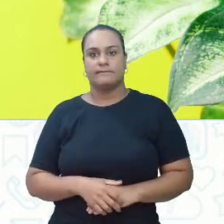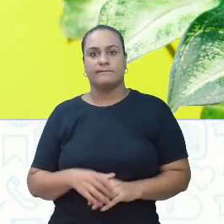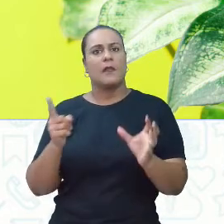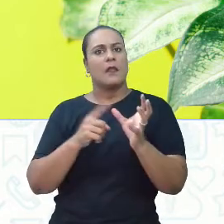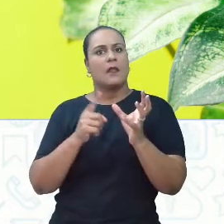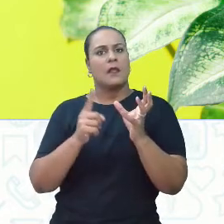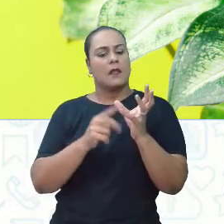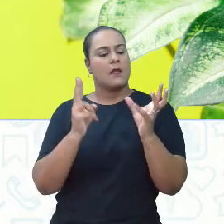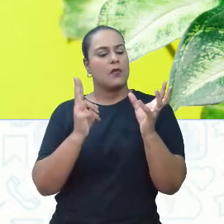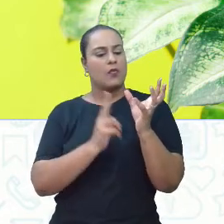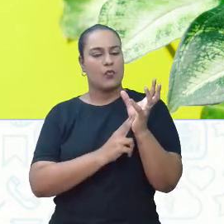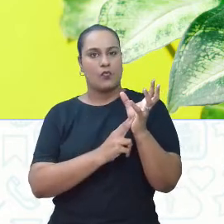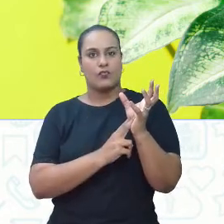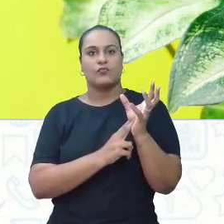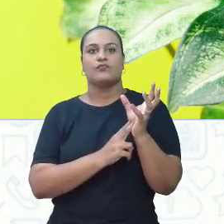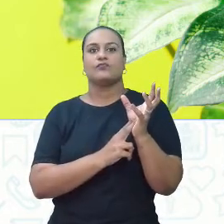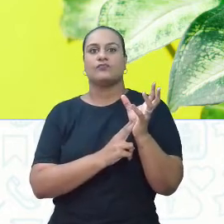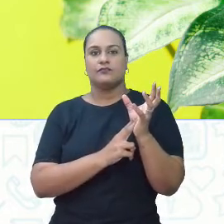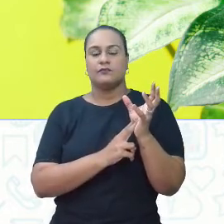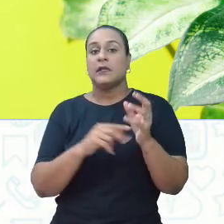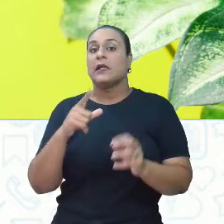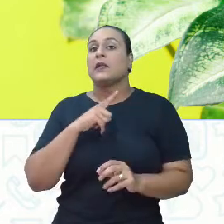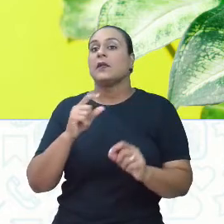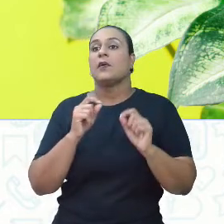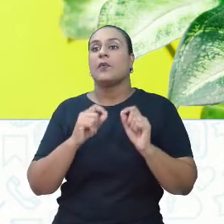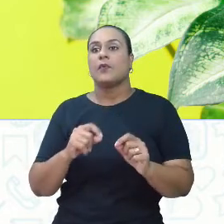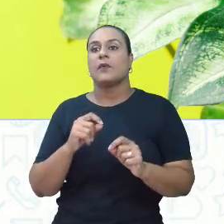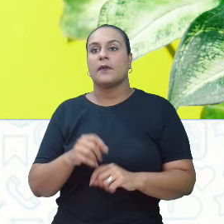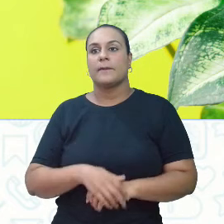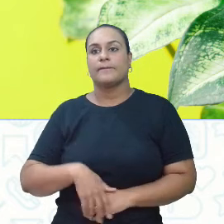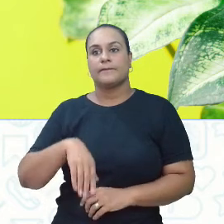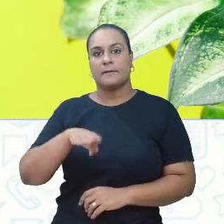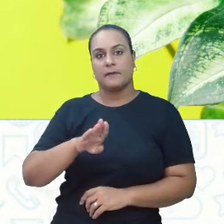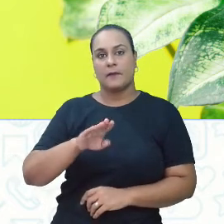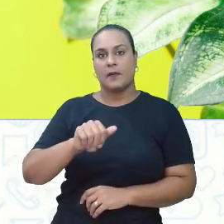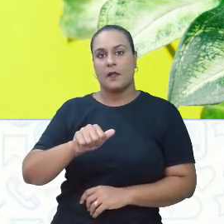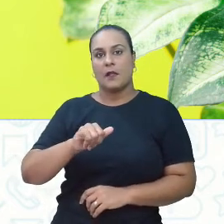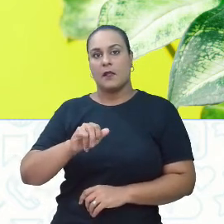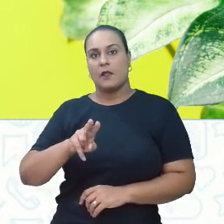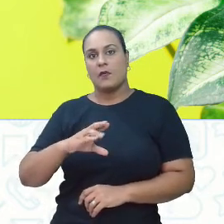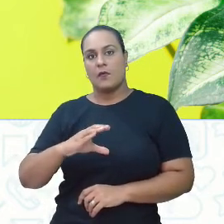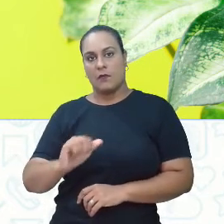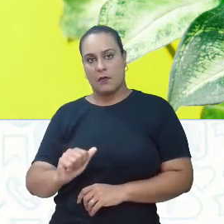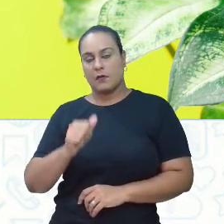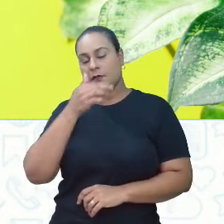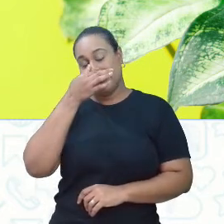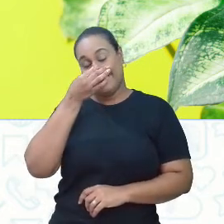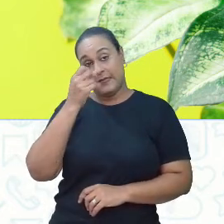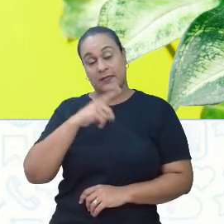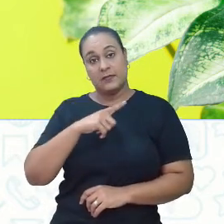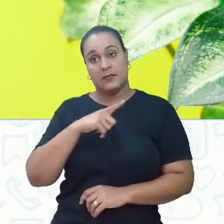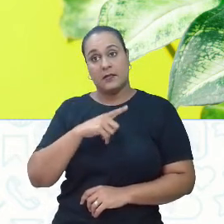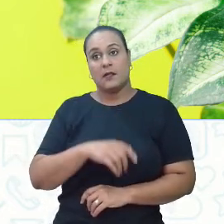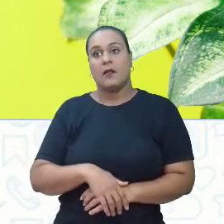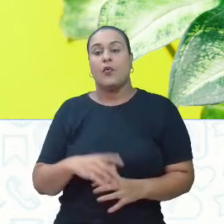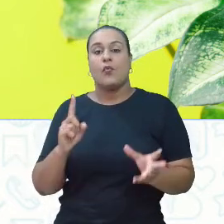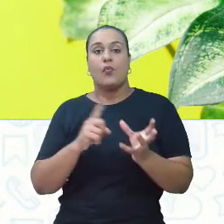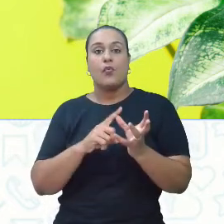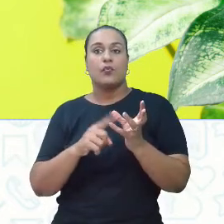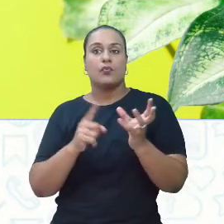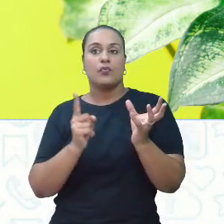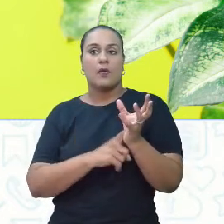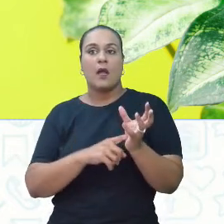junção de duas vogais, tá certo? Então, a gente tem aqui, ó, baiuca. Eu tenho o ditongo A com o I e eu